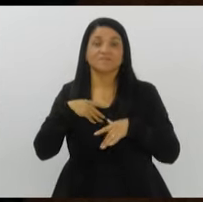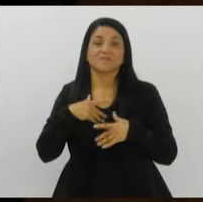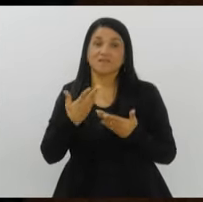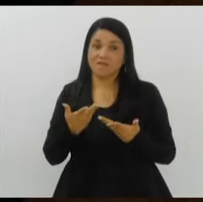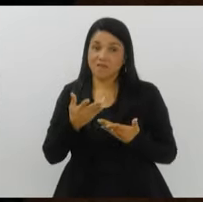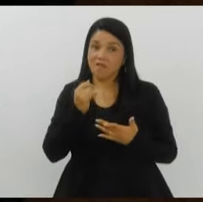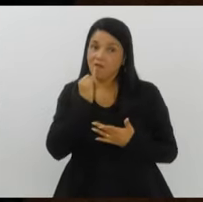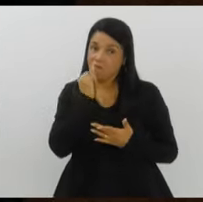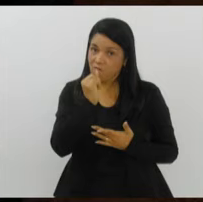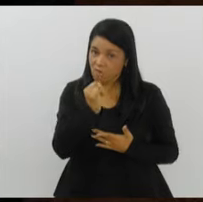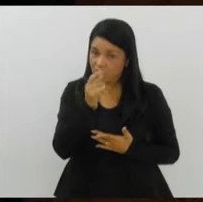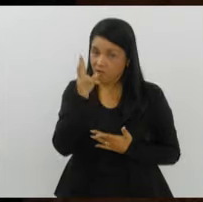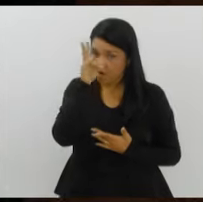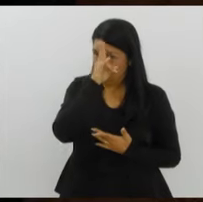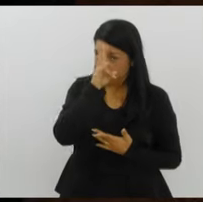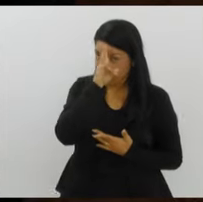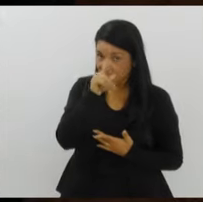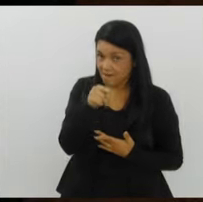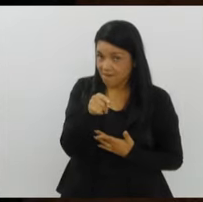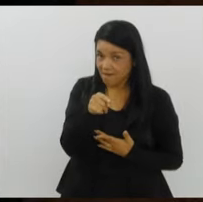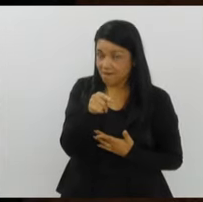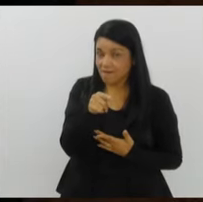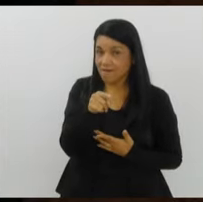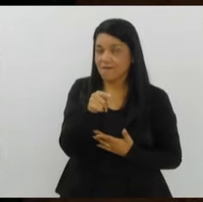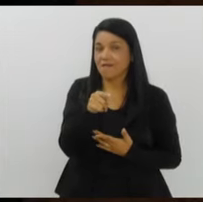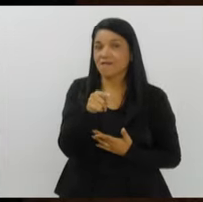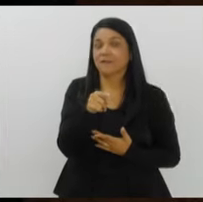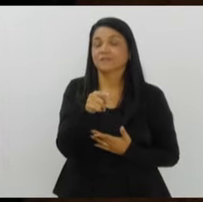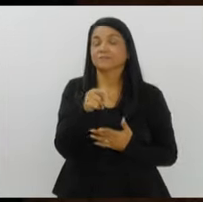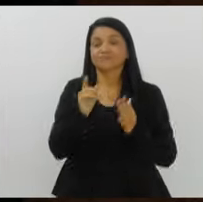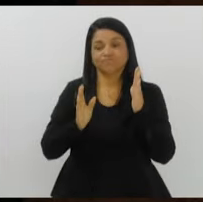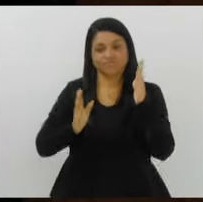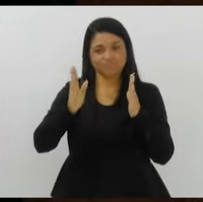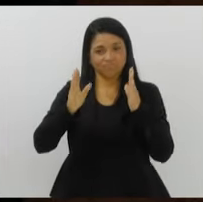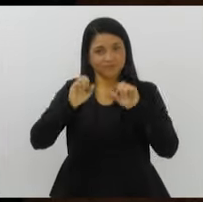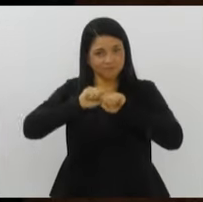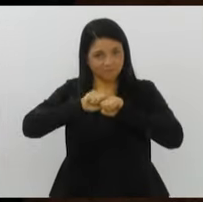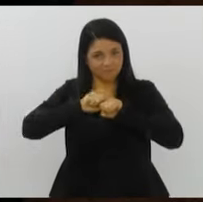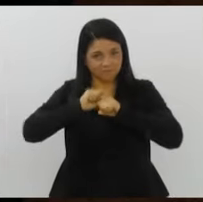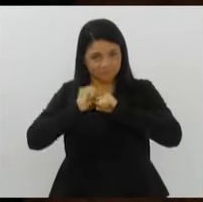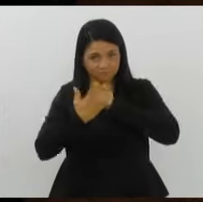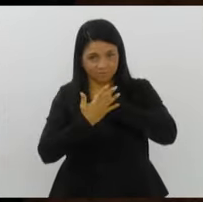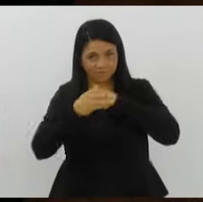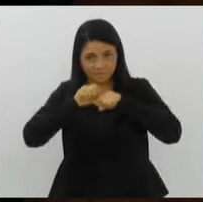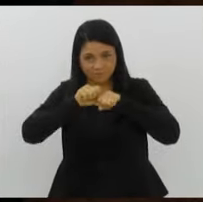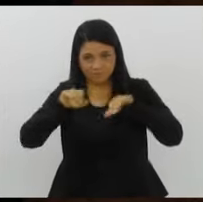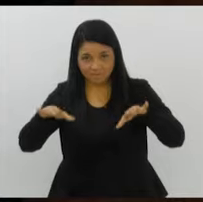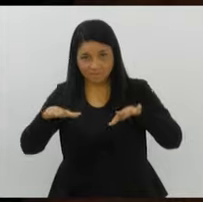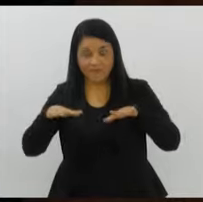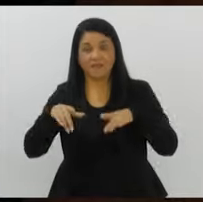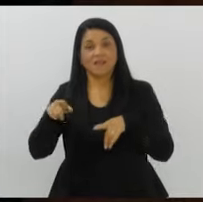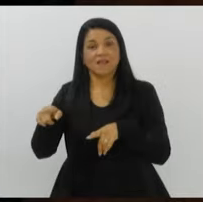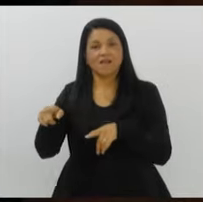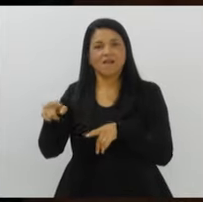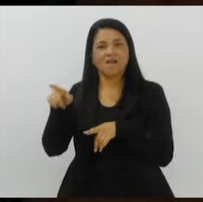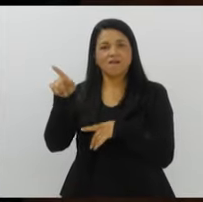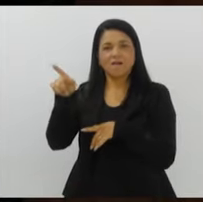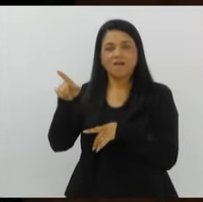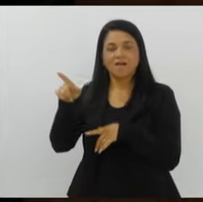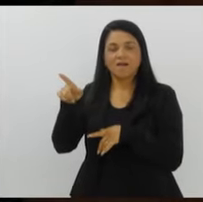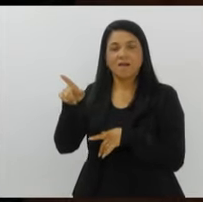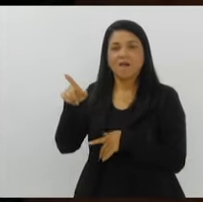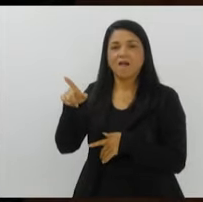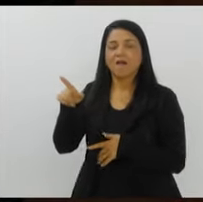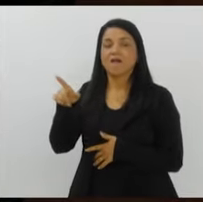se recordar que mesmo durante a pandemia, a boca de fumo continuou